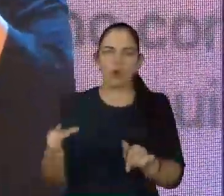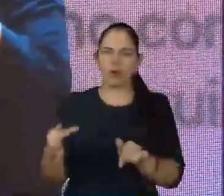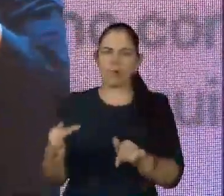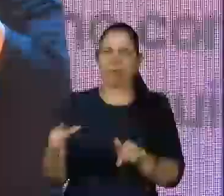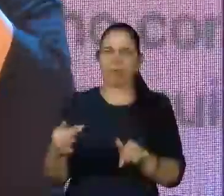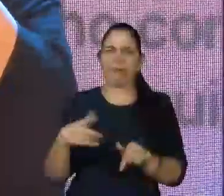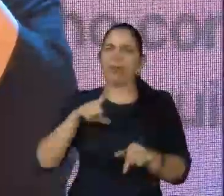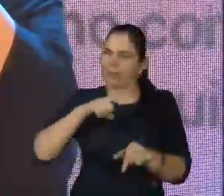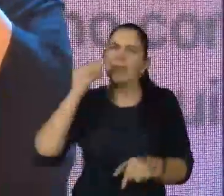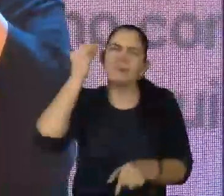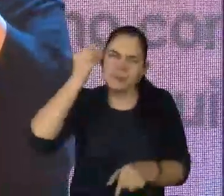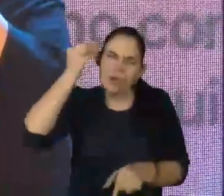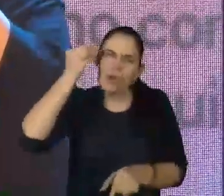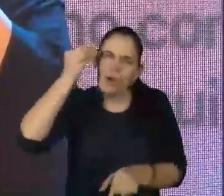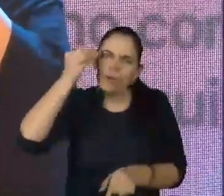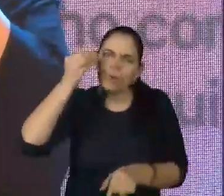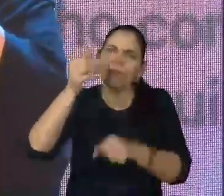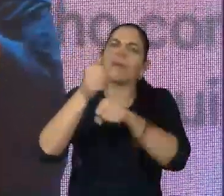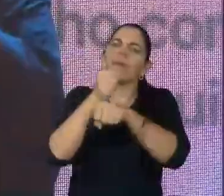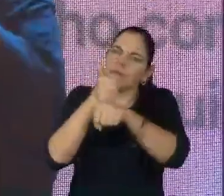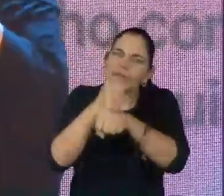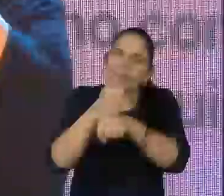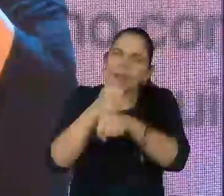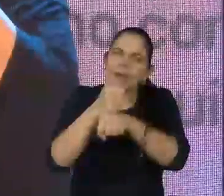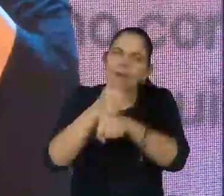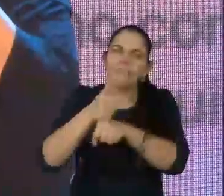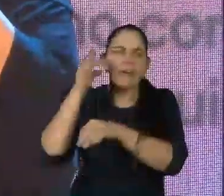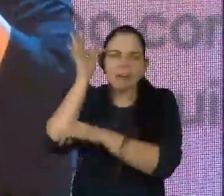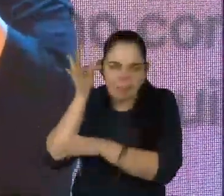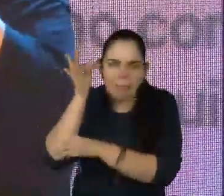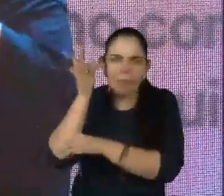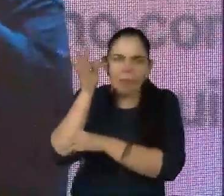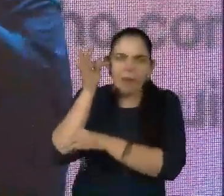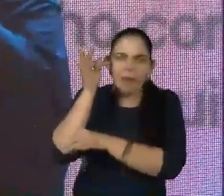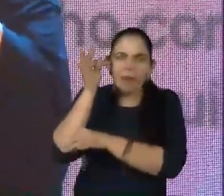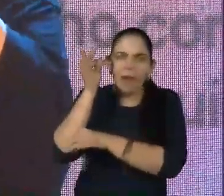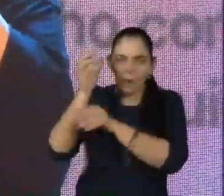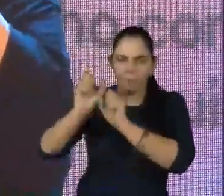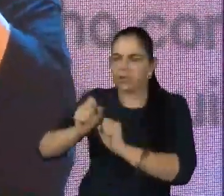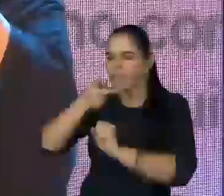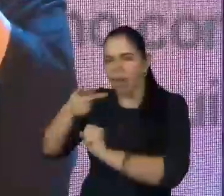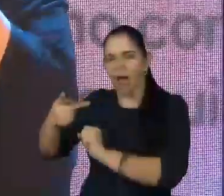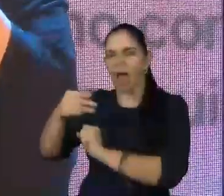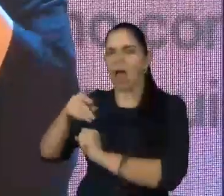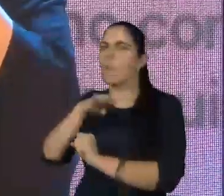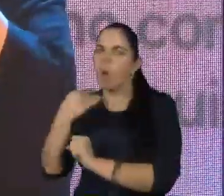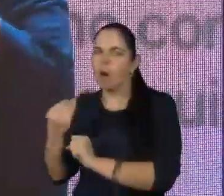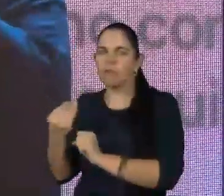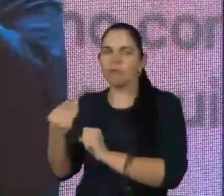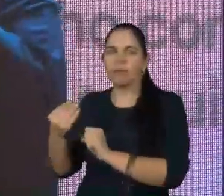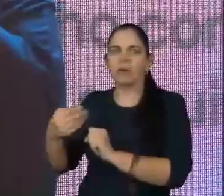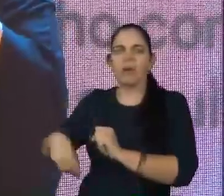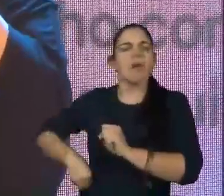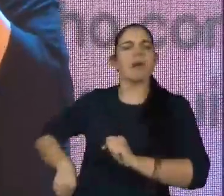Existem psicólogos para isso, viu, gente? Tem consultório de terapia. Lá, talvez eles usem essa palavra luto, porque ela vem realmente